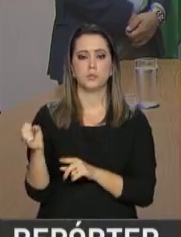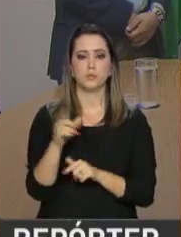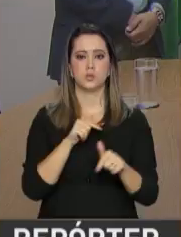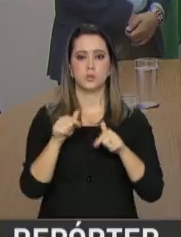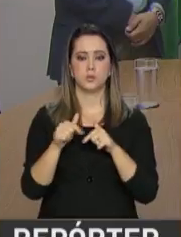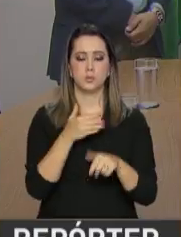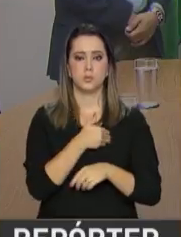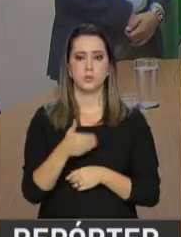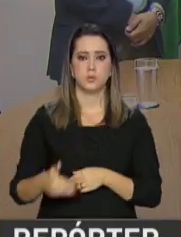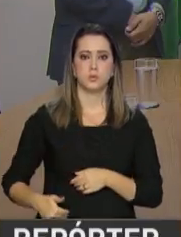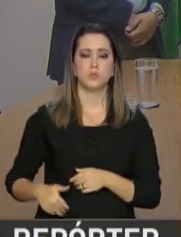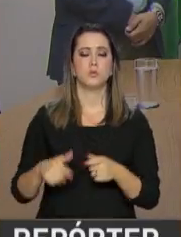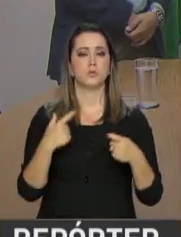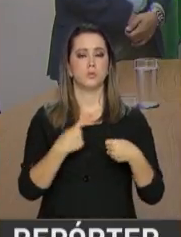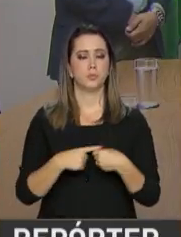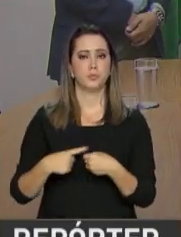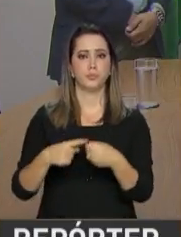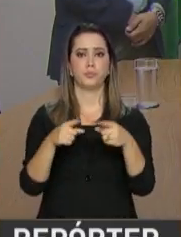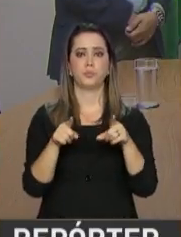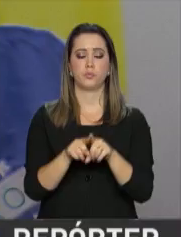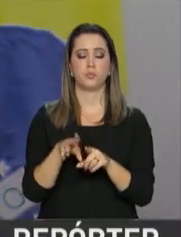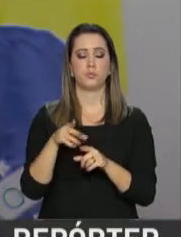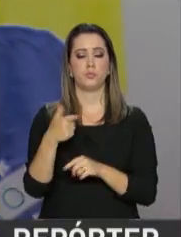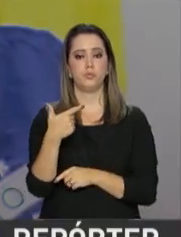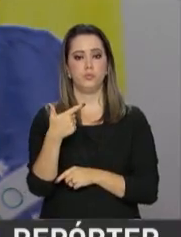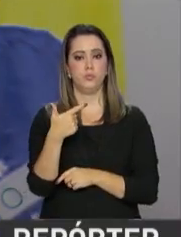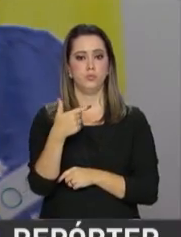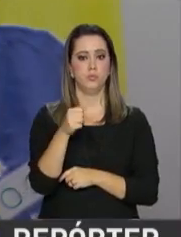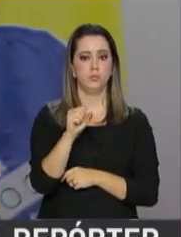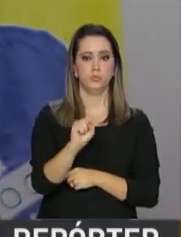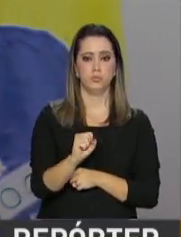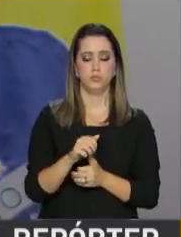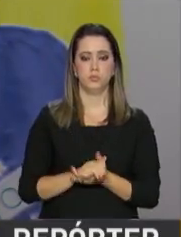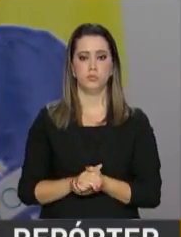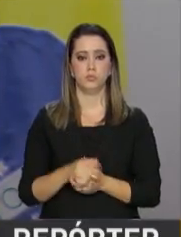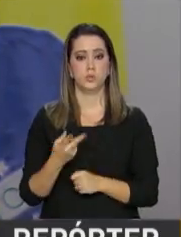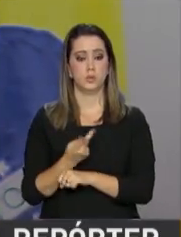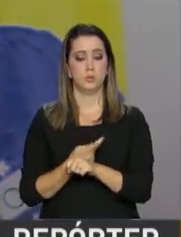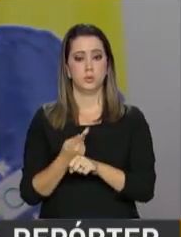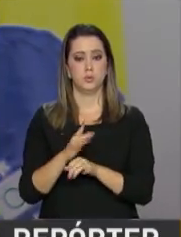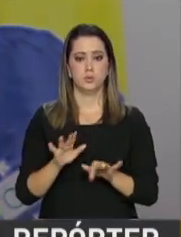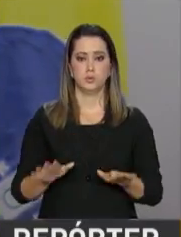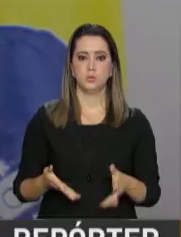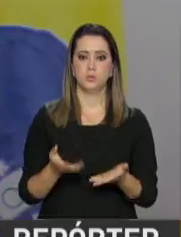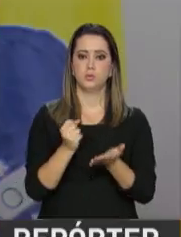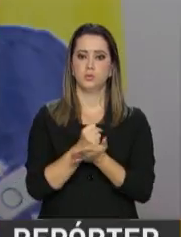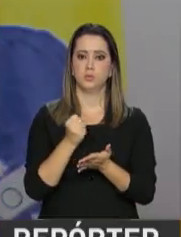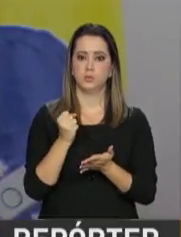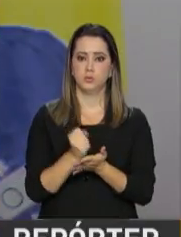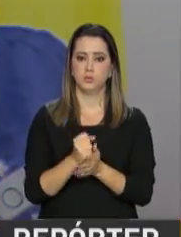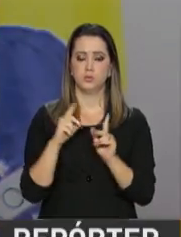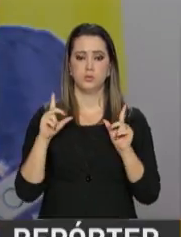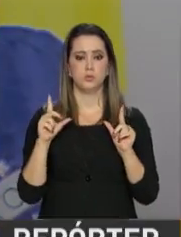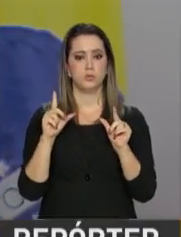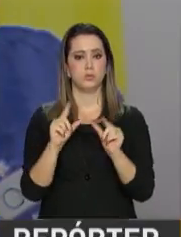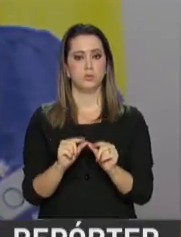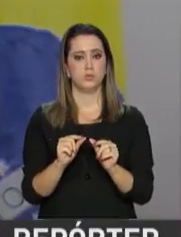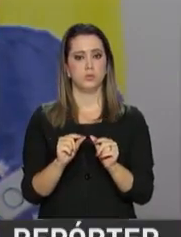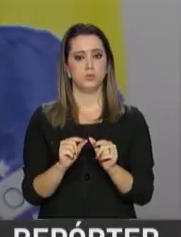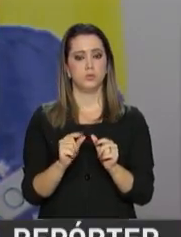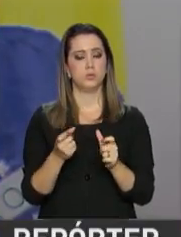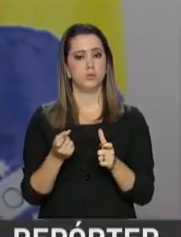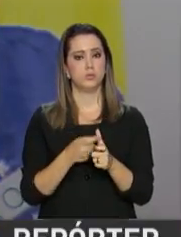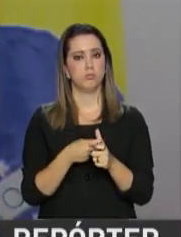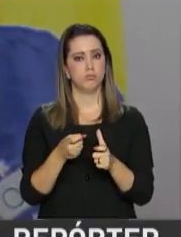do governo na área de habitação em 2018 a busca de que nós possamos promover as contratações reduzir o défice habitacional